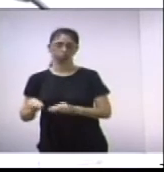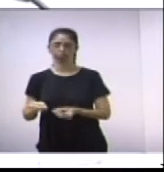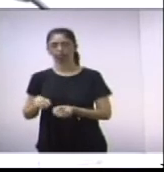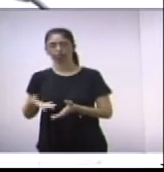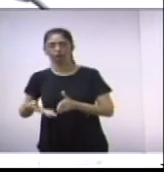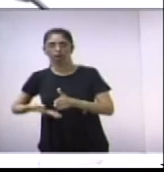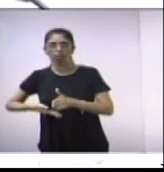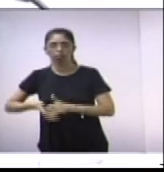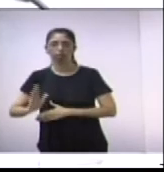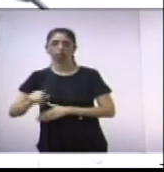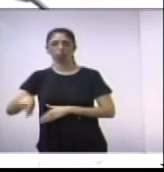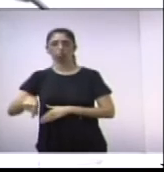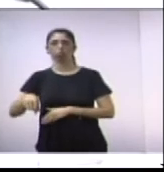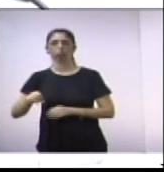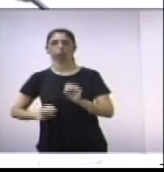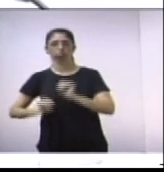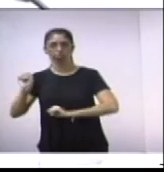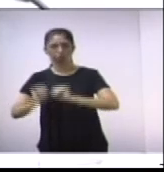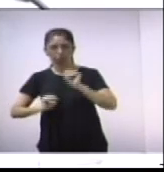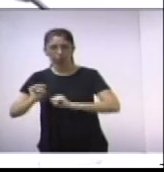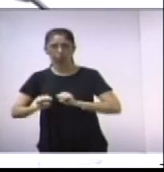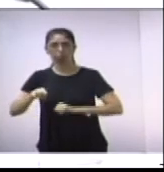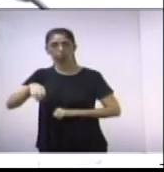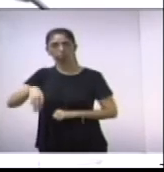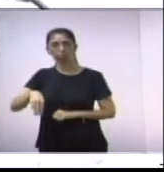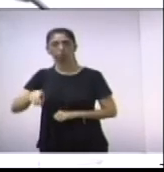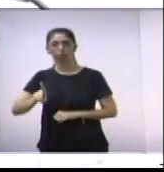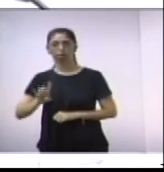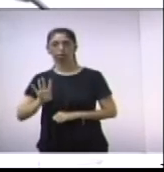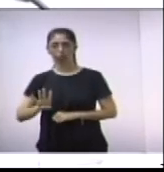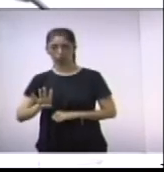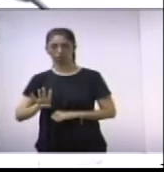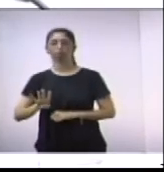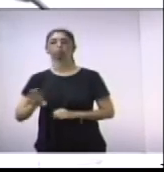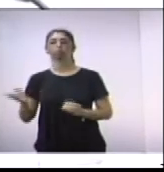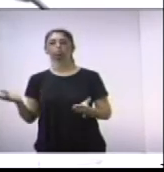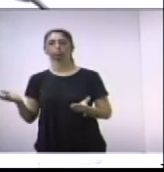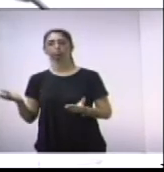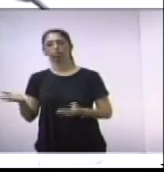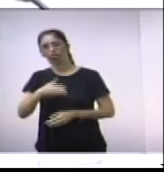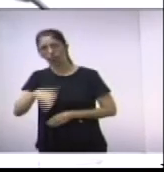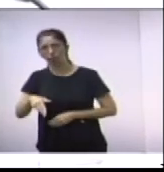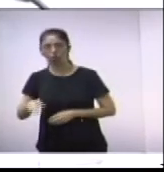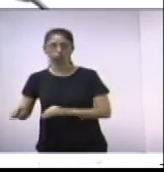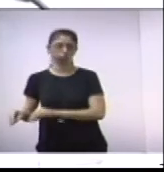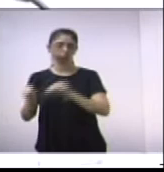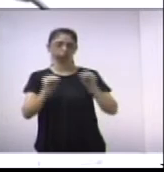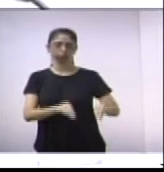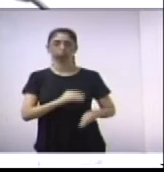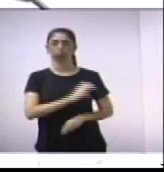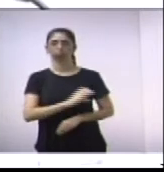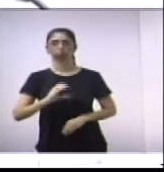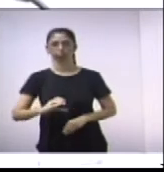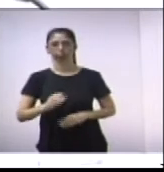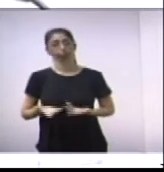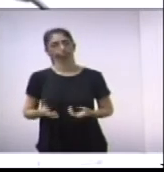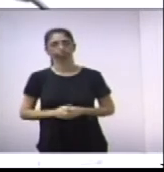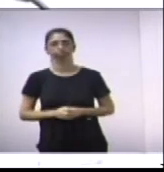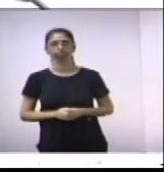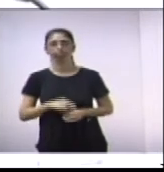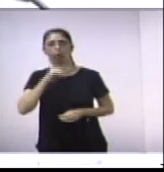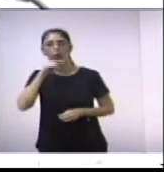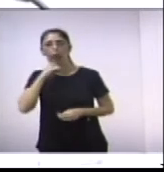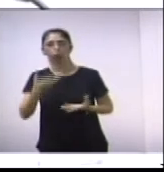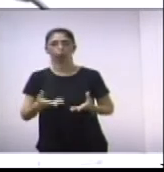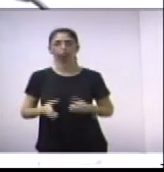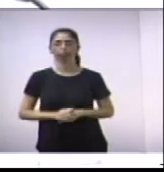Decretou gravações dos desfiles, pontuou a conduta dos réus, pediu a liminar e, ao final, a declaração de nulidade do contrato e dos